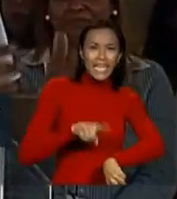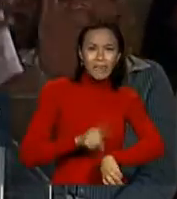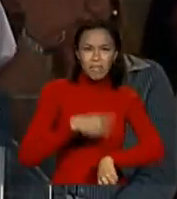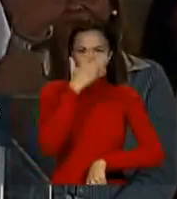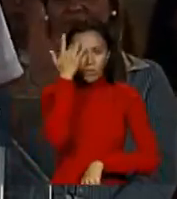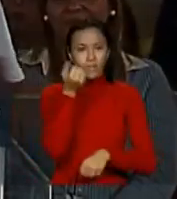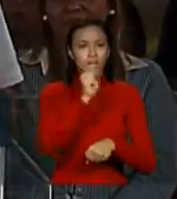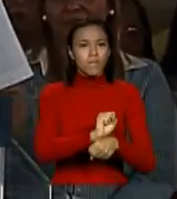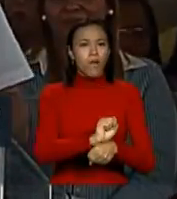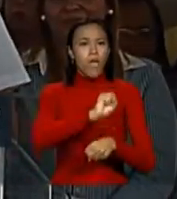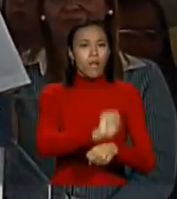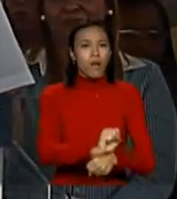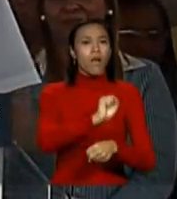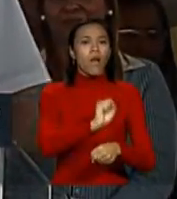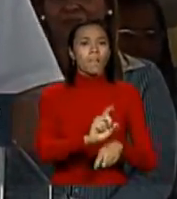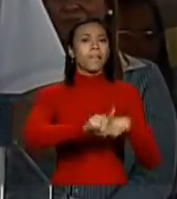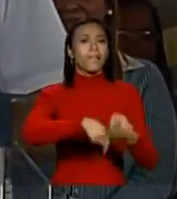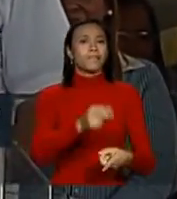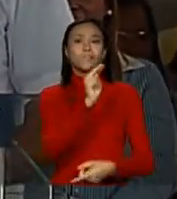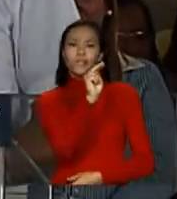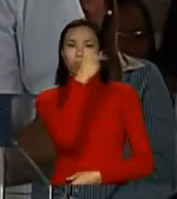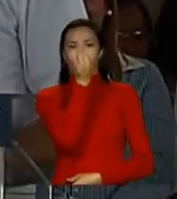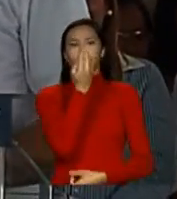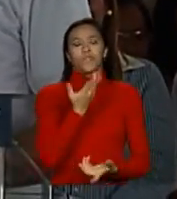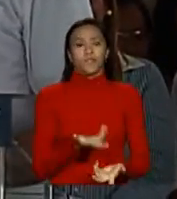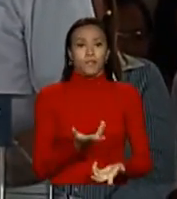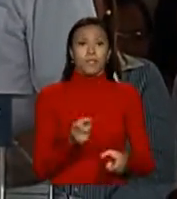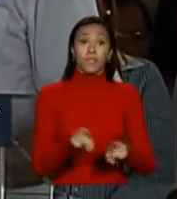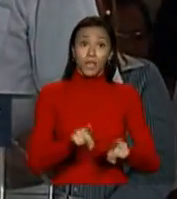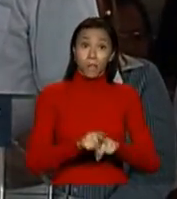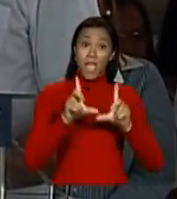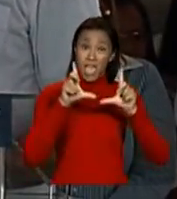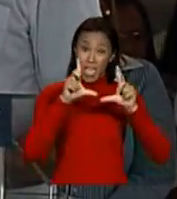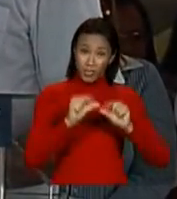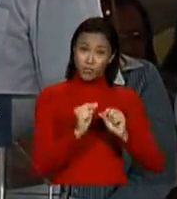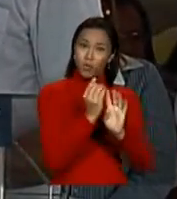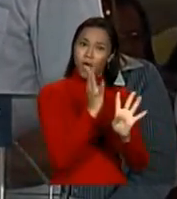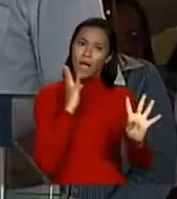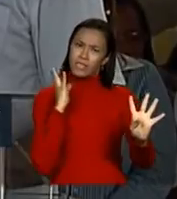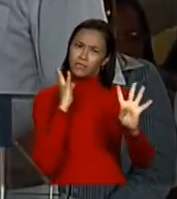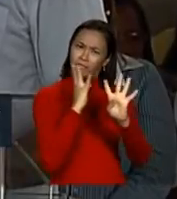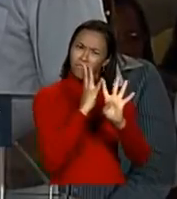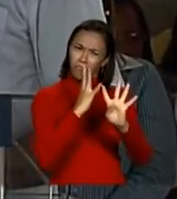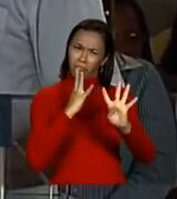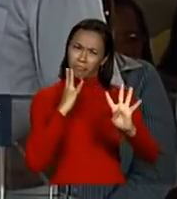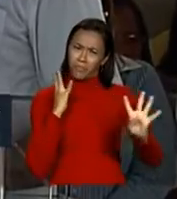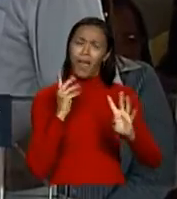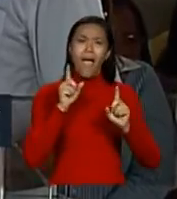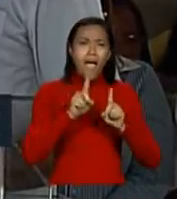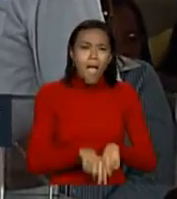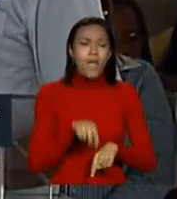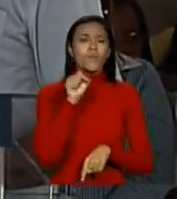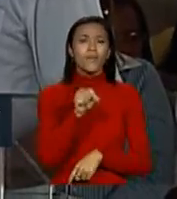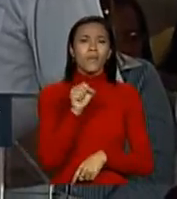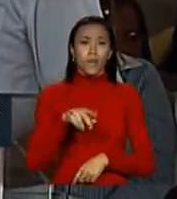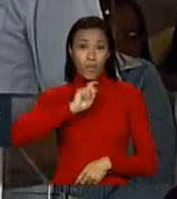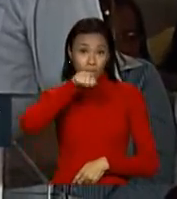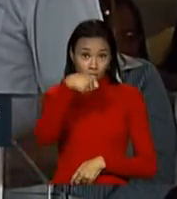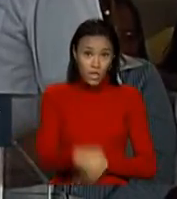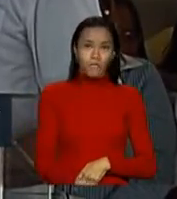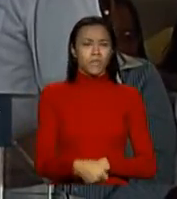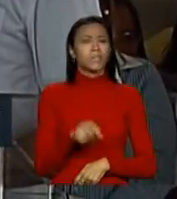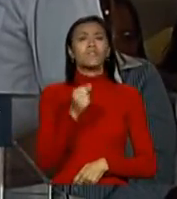espera que as pessoas têm para fazer uma cirurgia reduzir as filas de cirurgia é aquilo que é uma determinação da